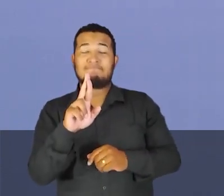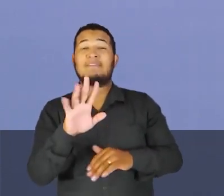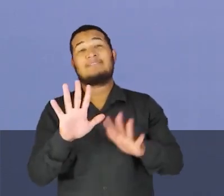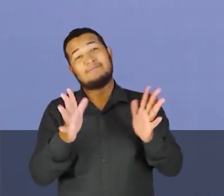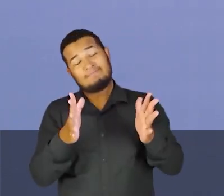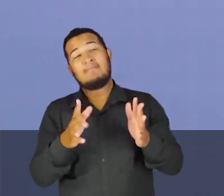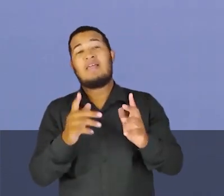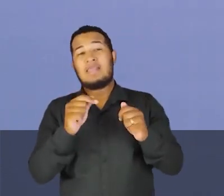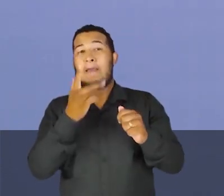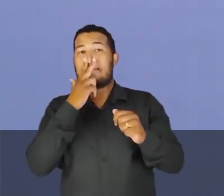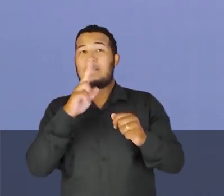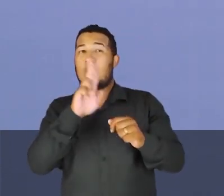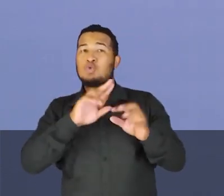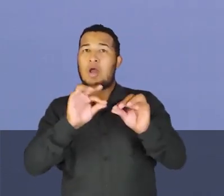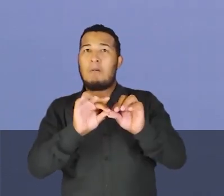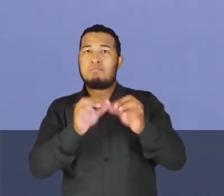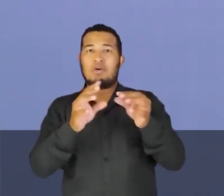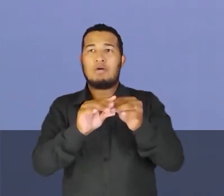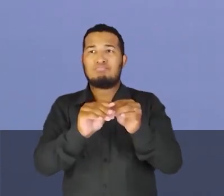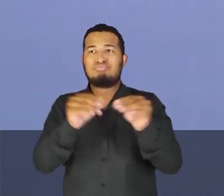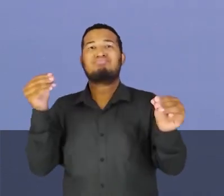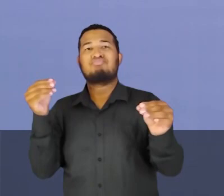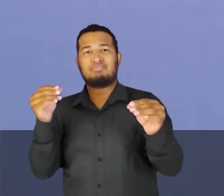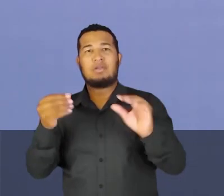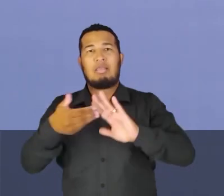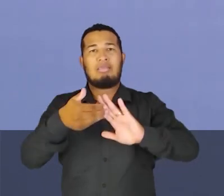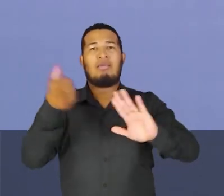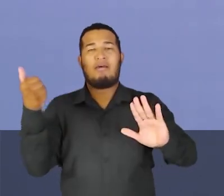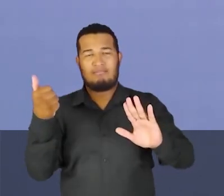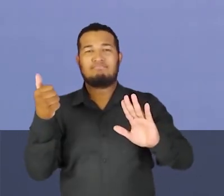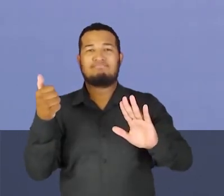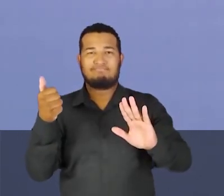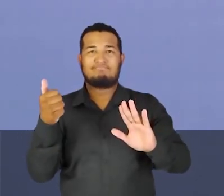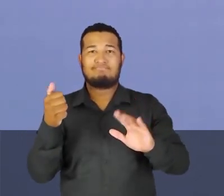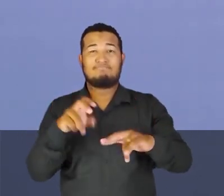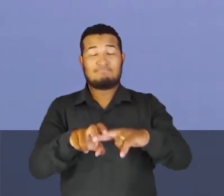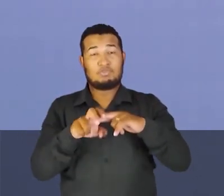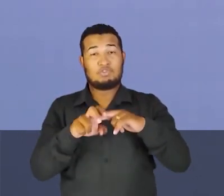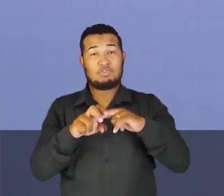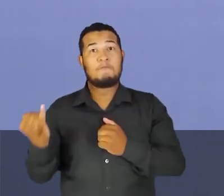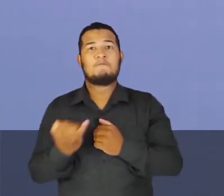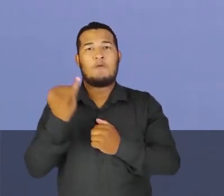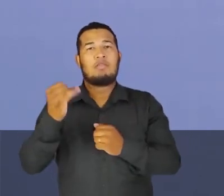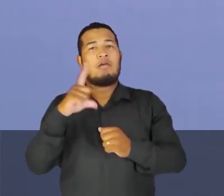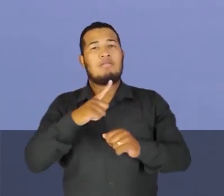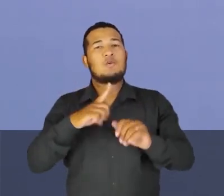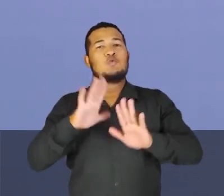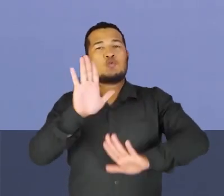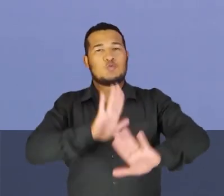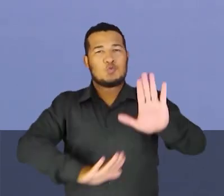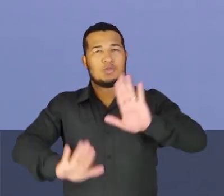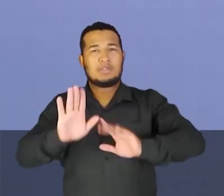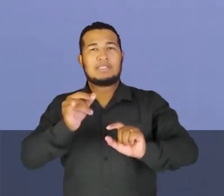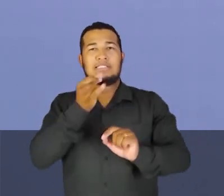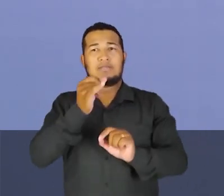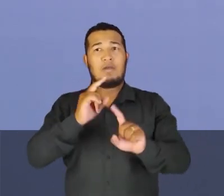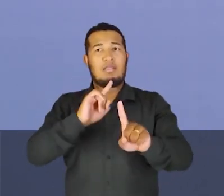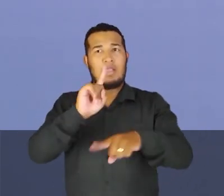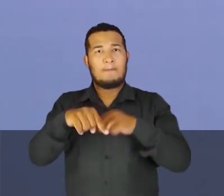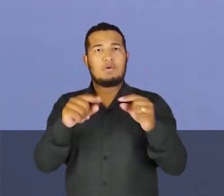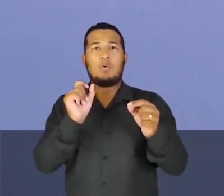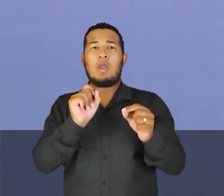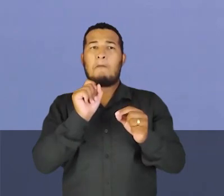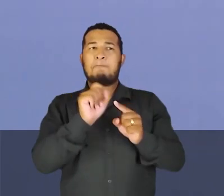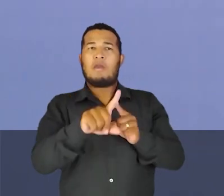favorecer com que a camisinha saia durante a relação sexual. É muito importante que você tenha o cuidado de, após acontecer a